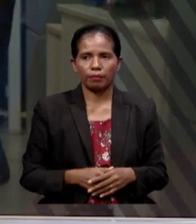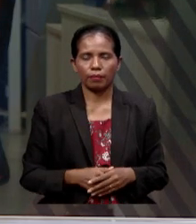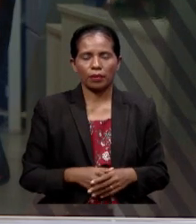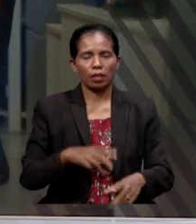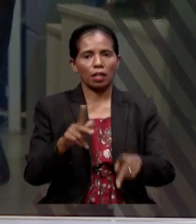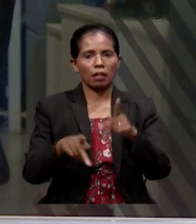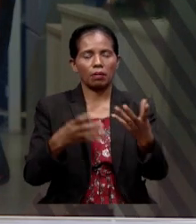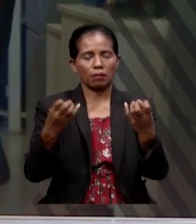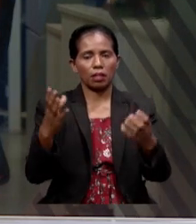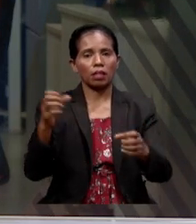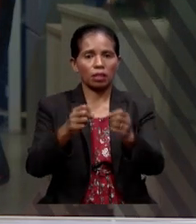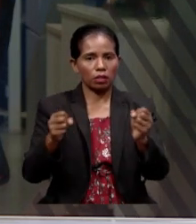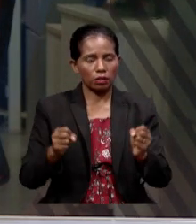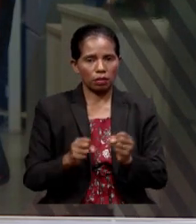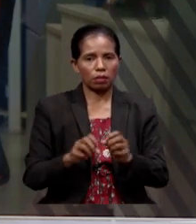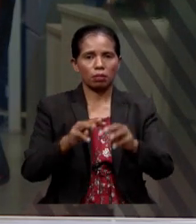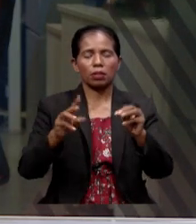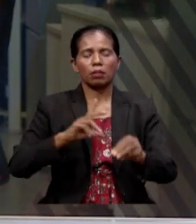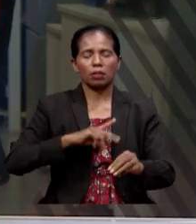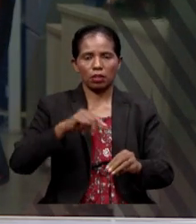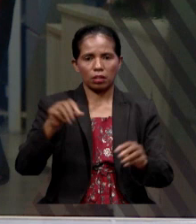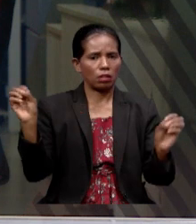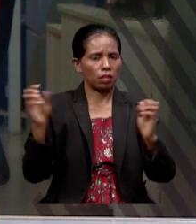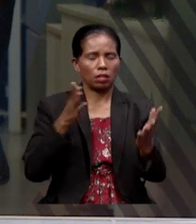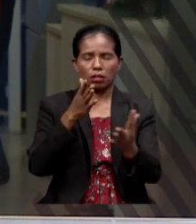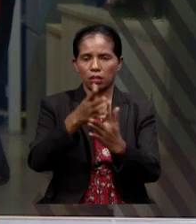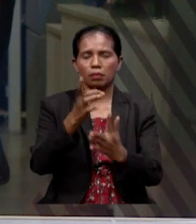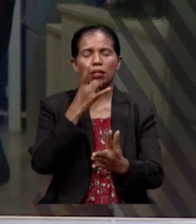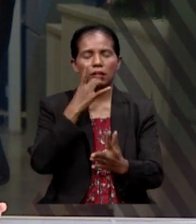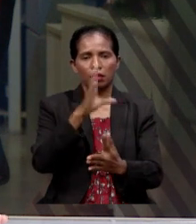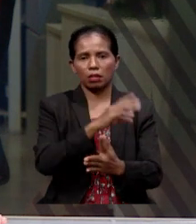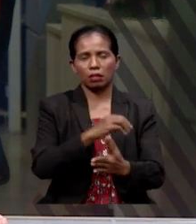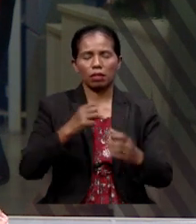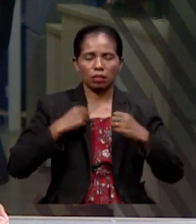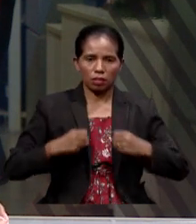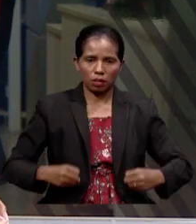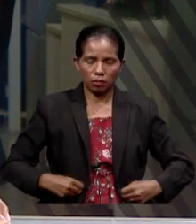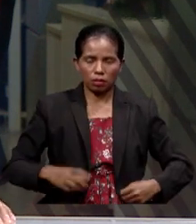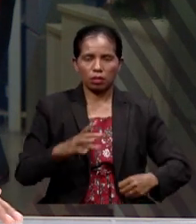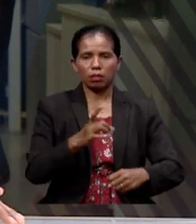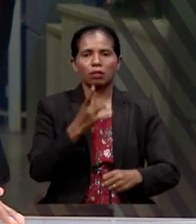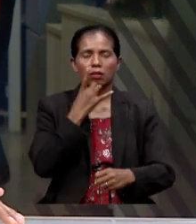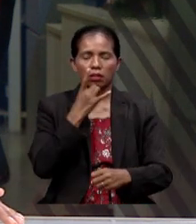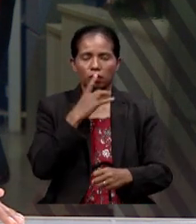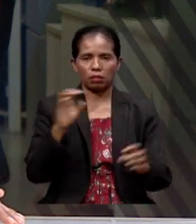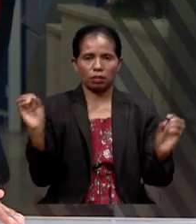Comunidade de Balong é suku atu boro município Lixala acesso ba eletricidade centro saúde no rede telecomunicação.